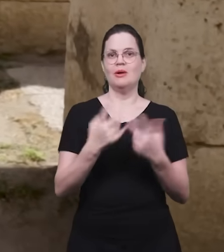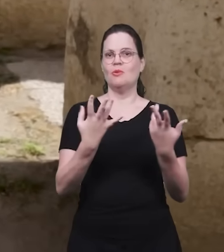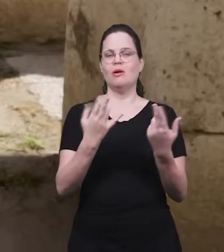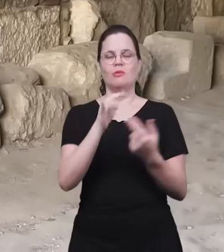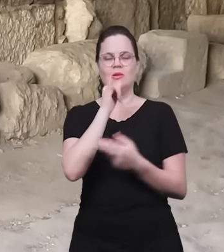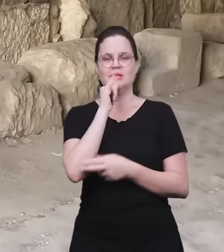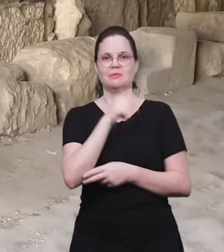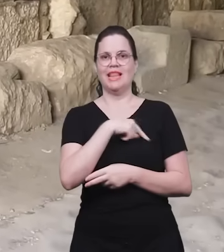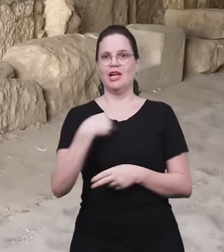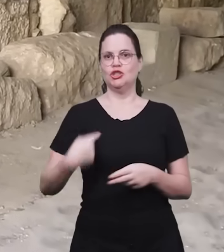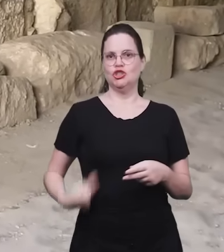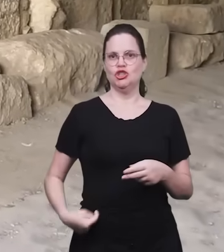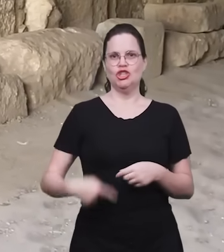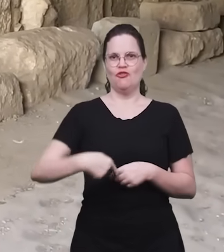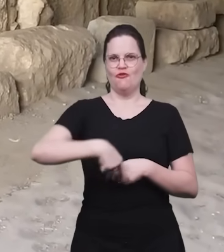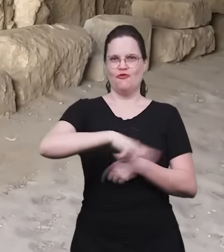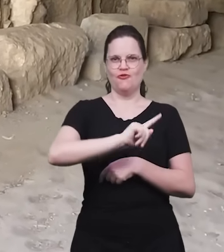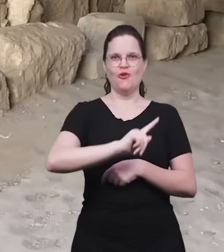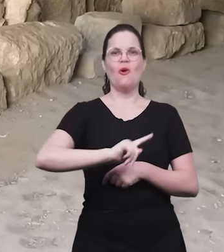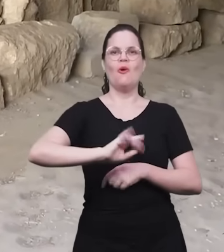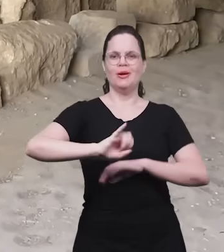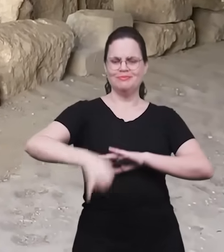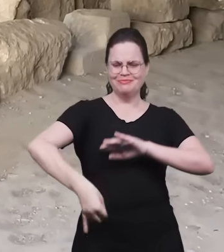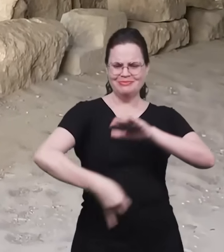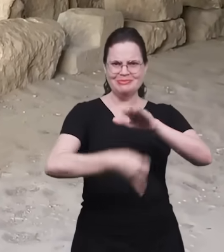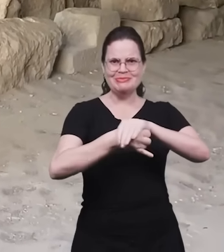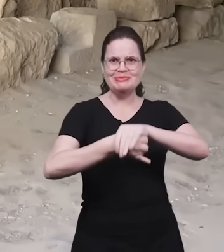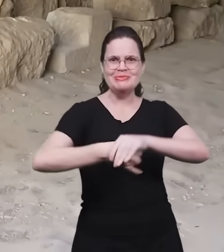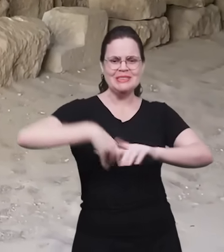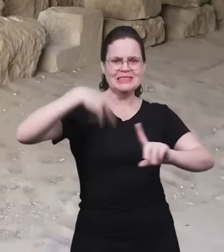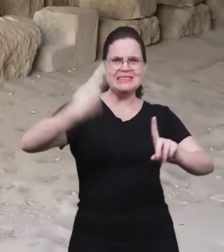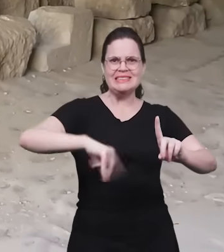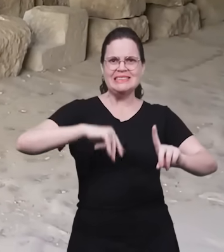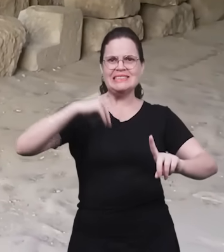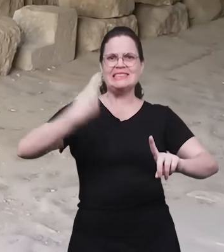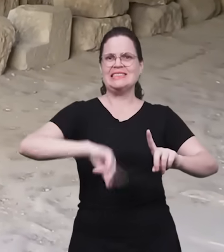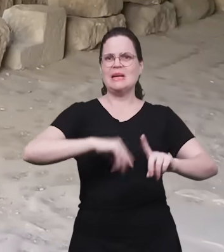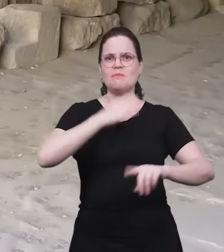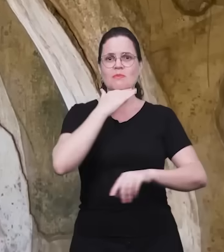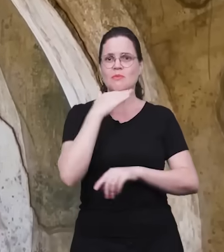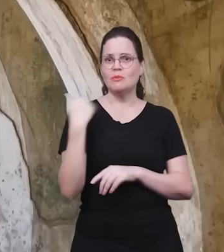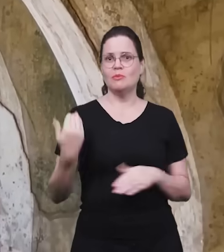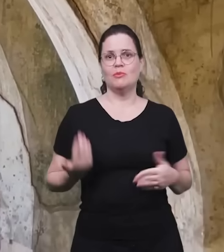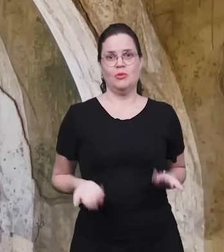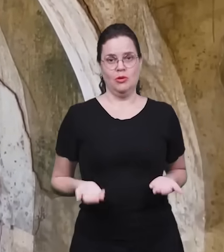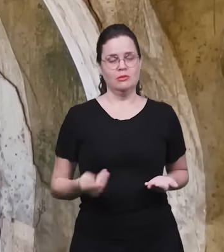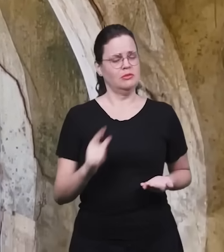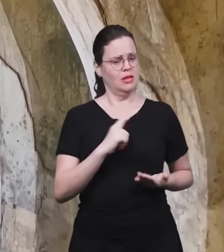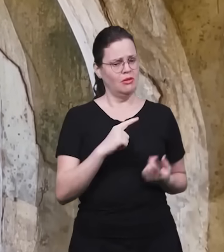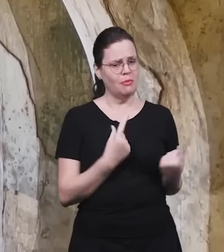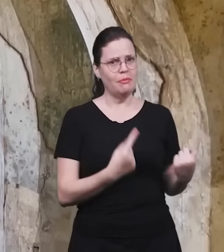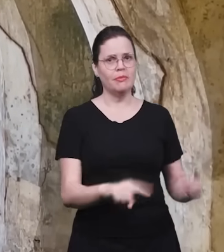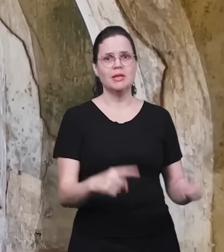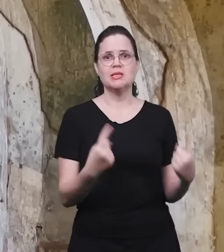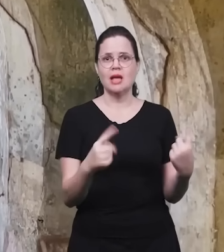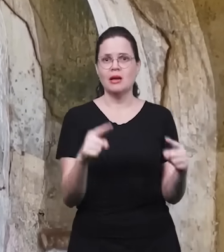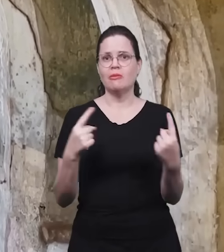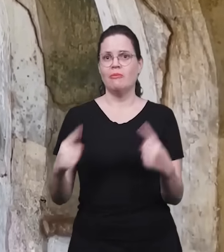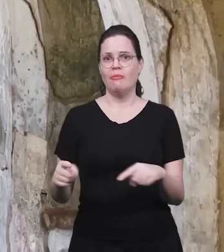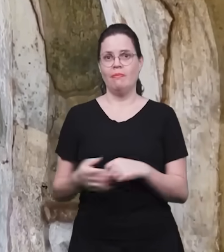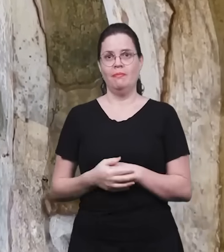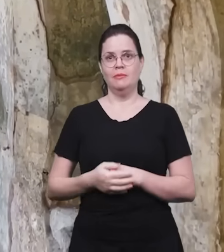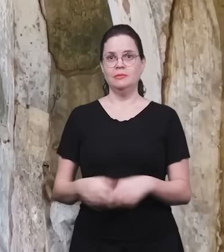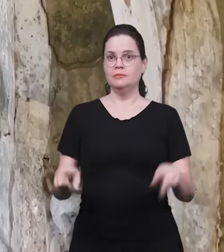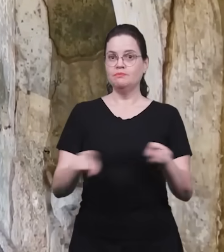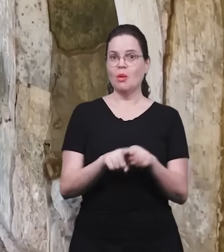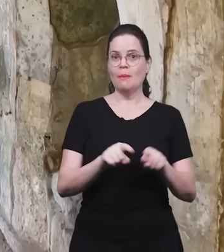Morreram nas masmorras, sacrificados no nosso tempo. As grandes perseguições hoje estão se dando.